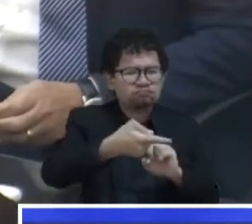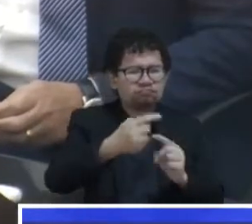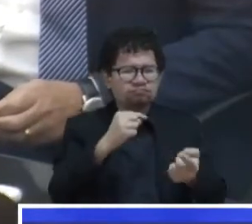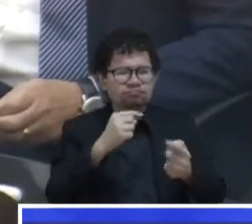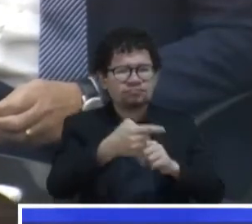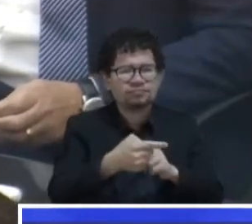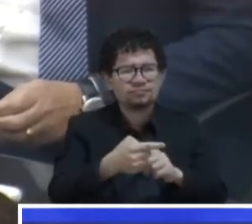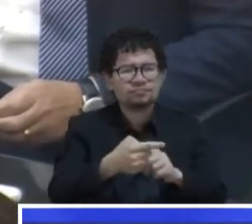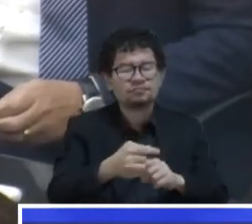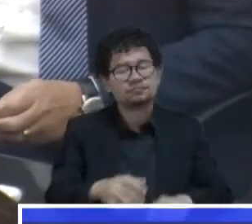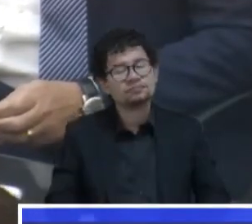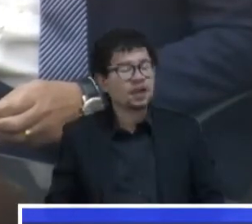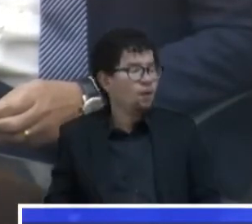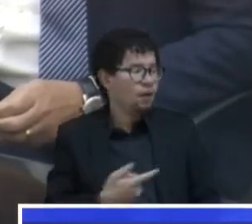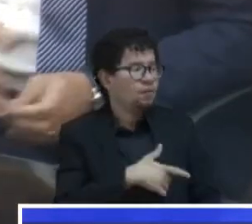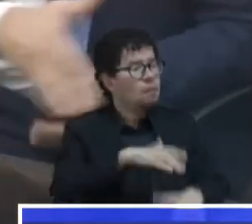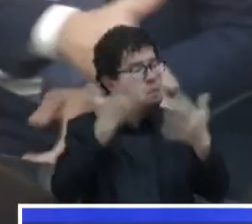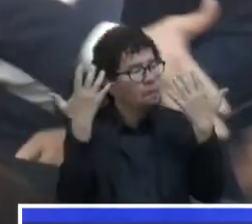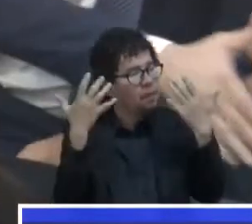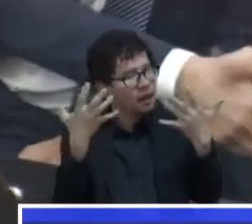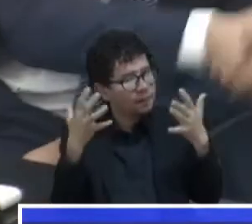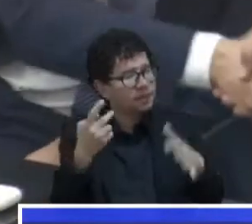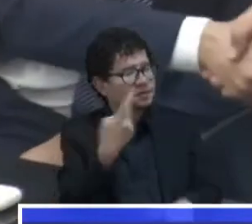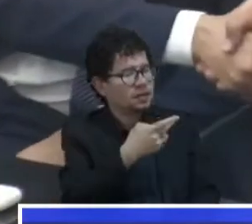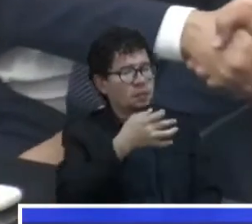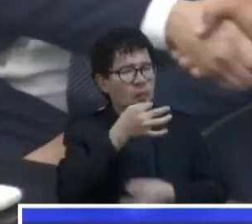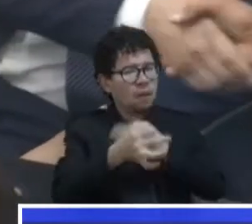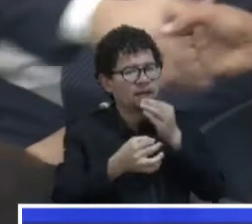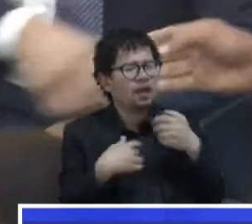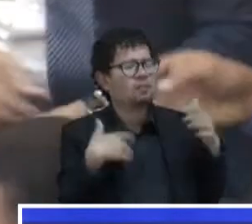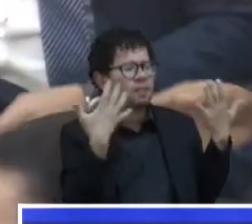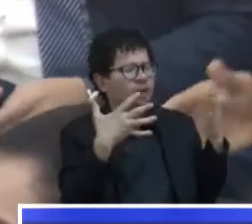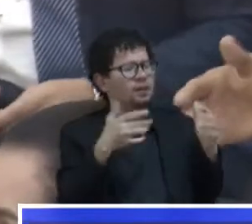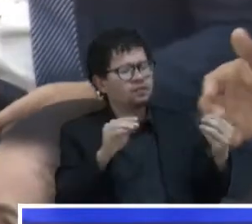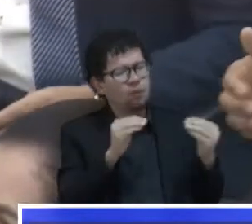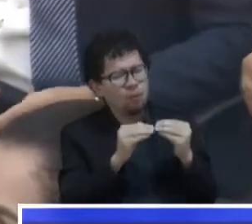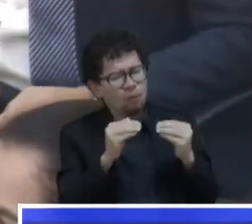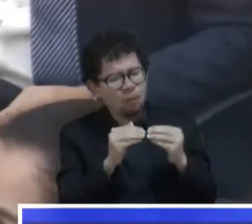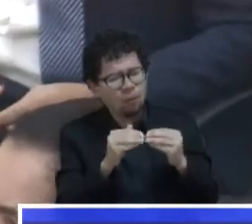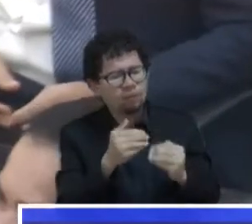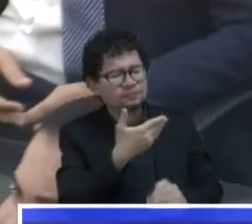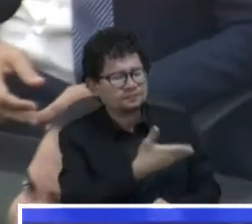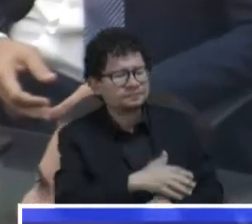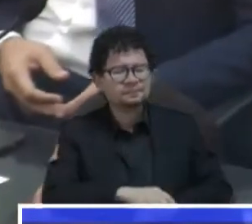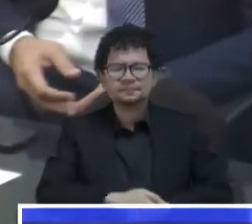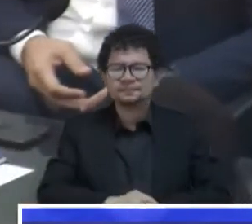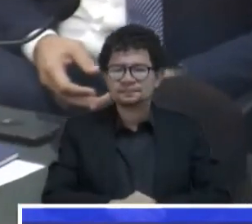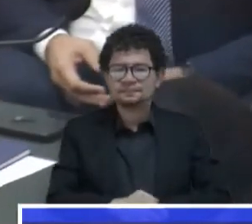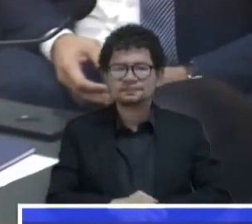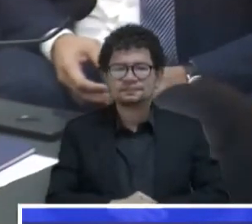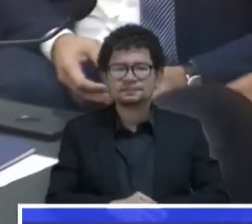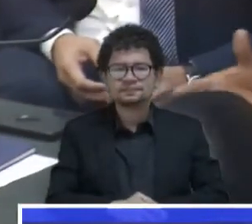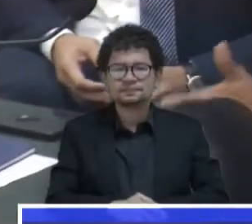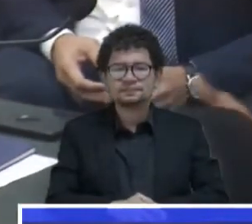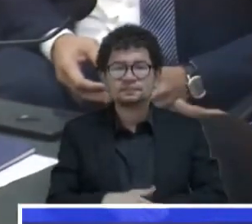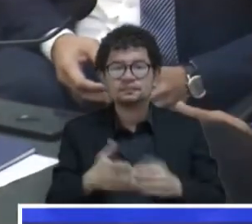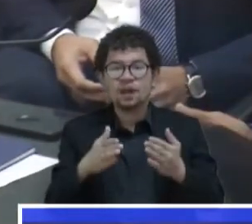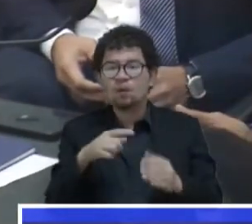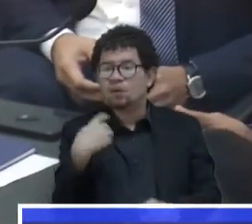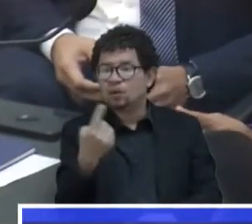sua posição, deputado Marcelo. Parabéns. Eu acho que a prerrogativa que nós temos é isso